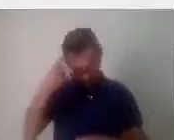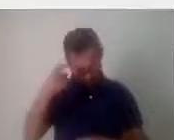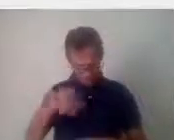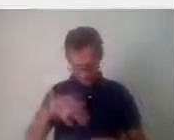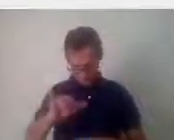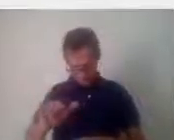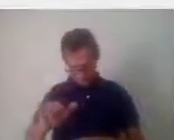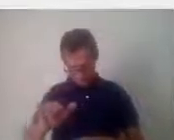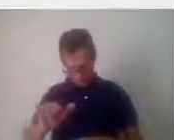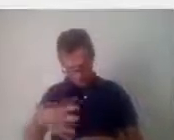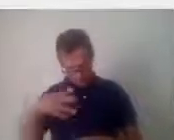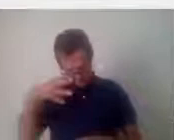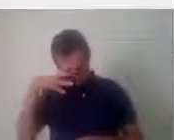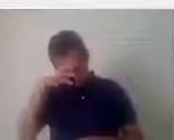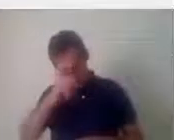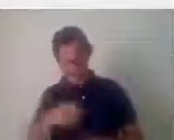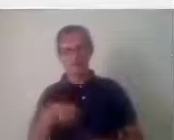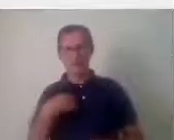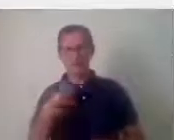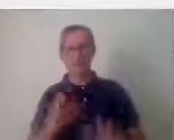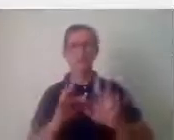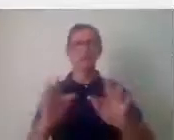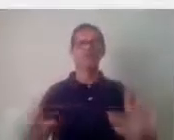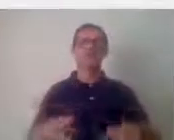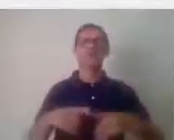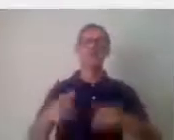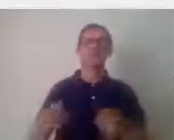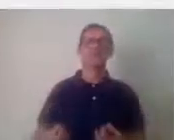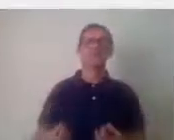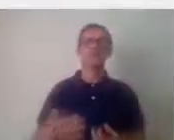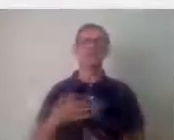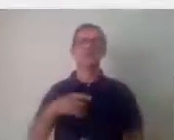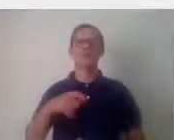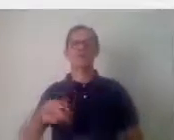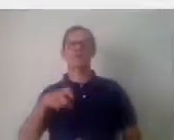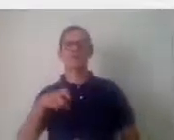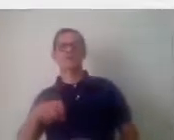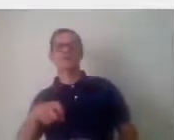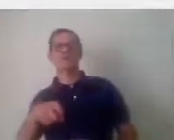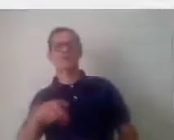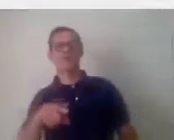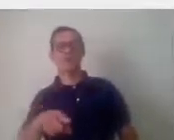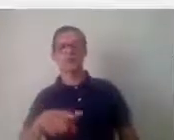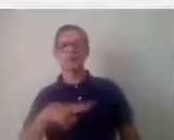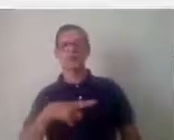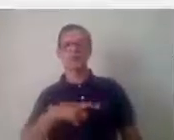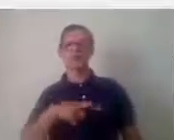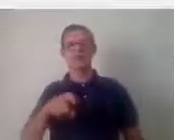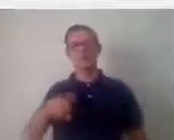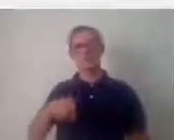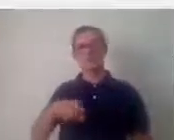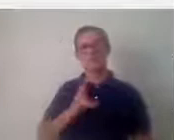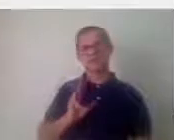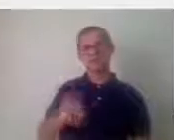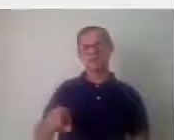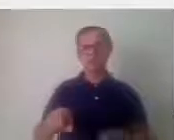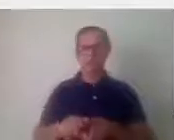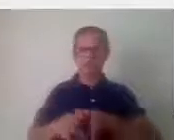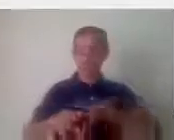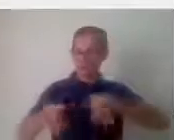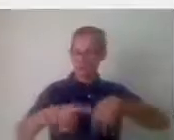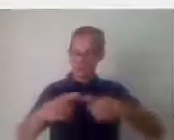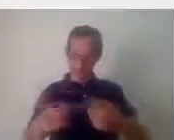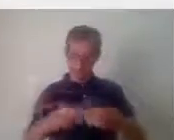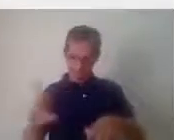está compreendido entre 2 funções, ó. Aqui o meu x, ó. O meu x, se você pegar, ele sempre está variando